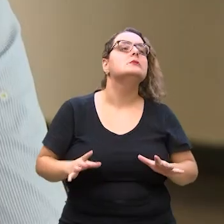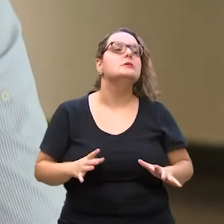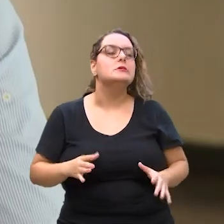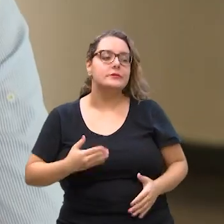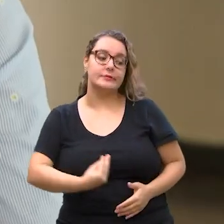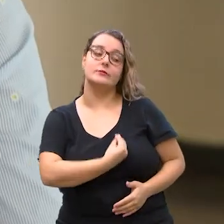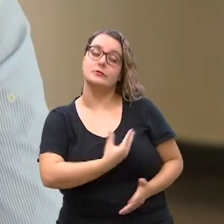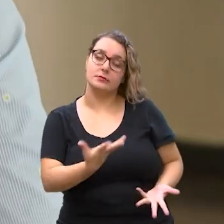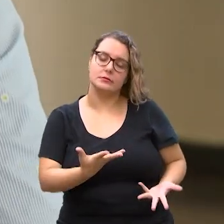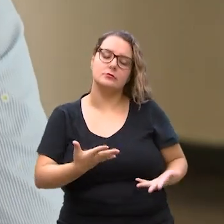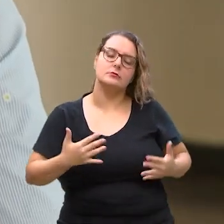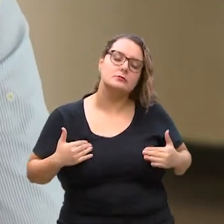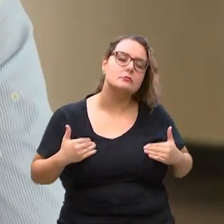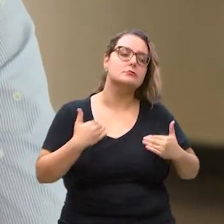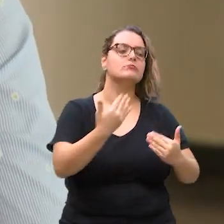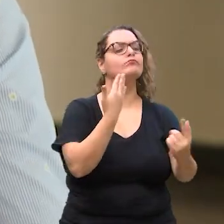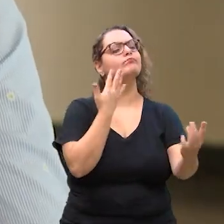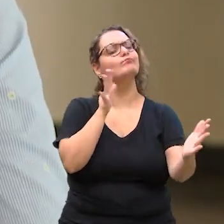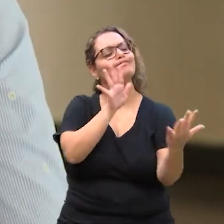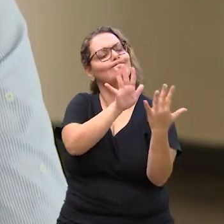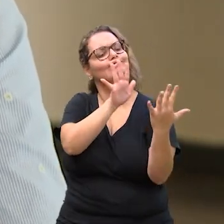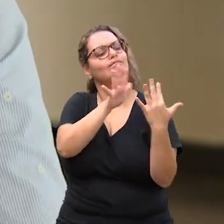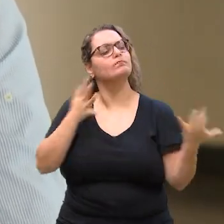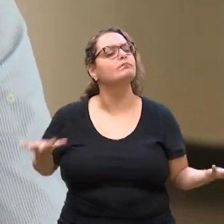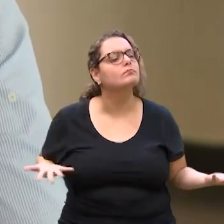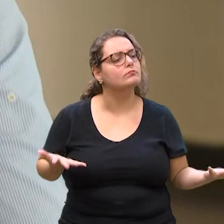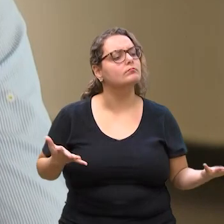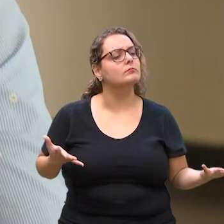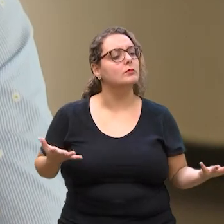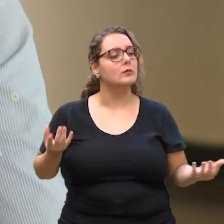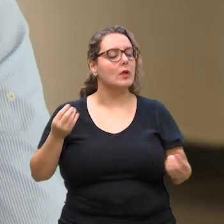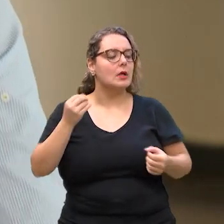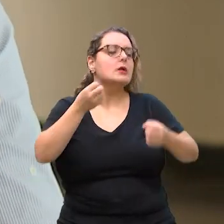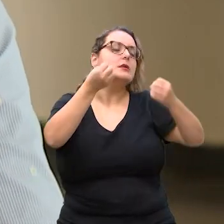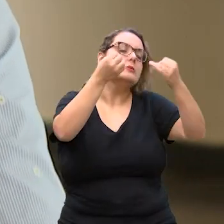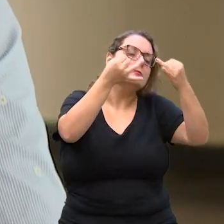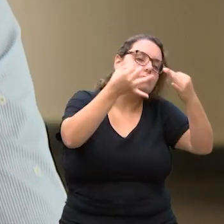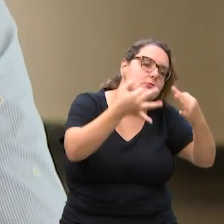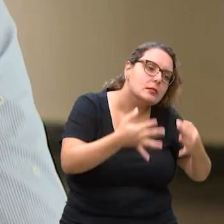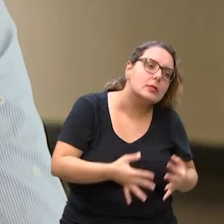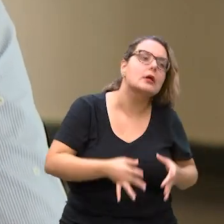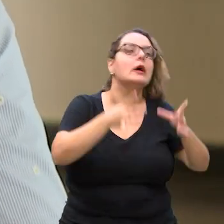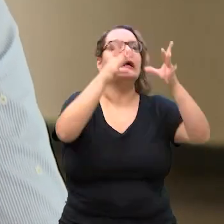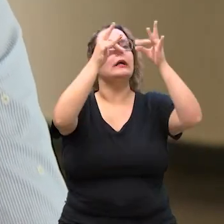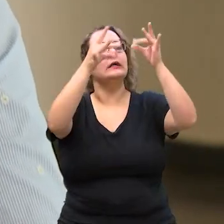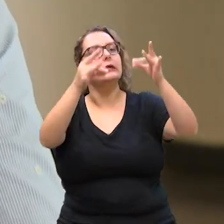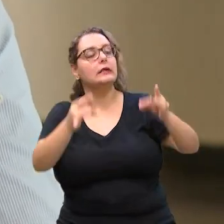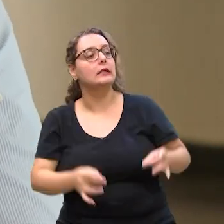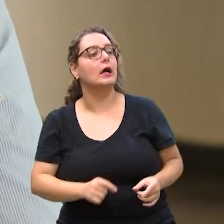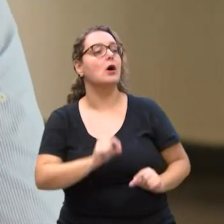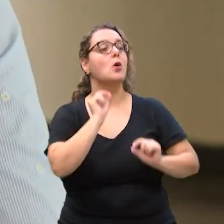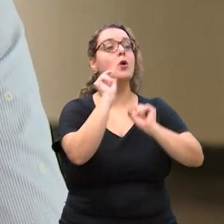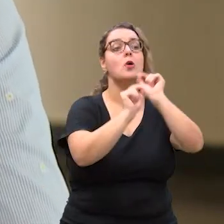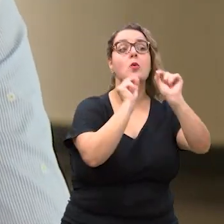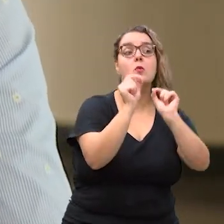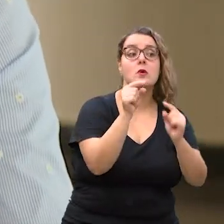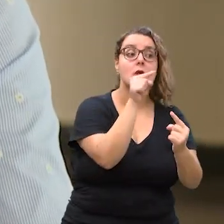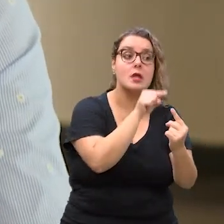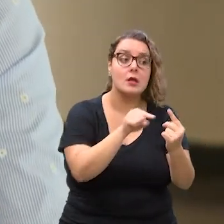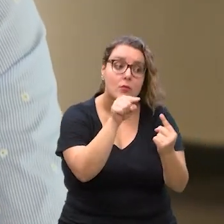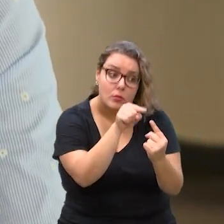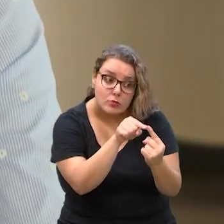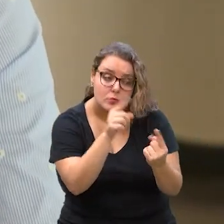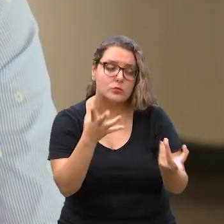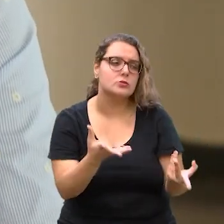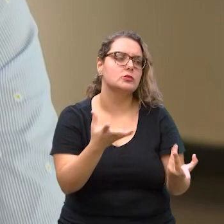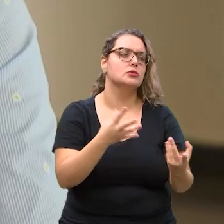desconfiança e aí é o nosso trabalho de sentar, desmistificar um monte de coisa, de explicar exatamente o que a gente pode ajudar. E também